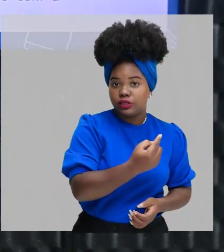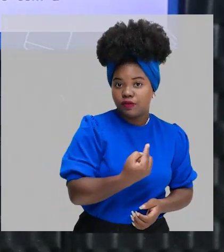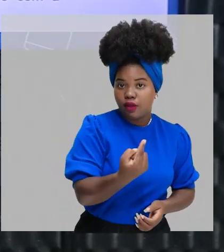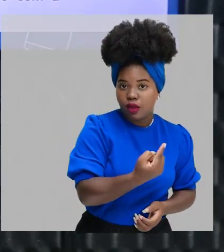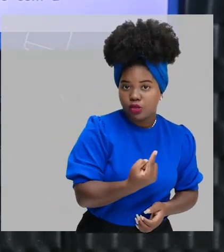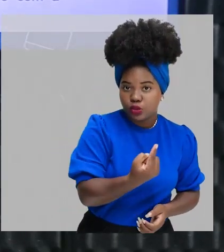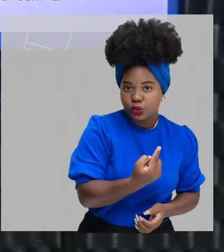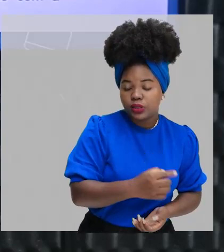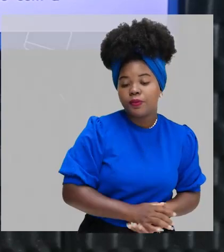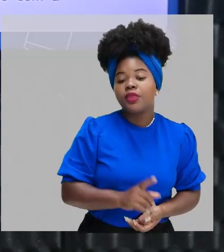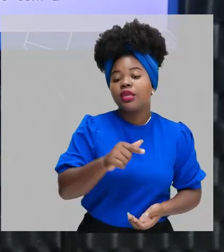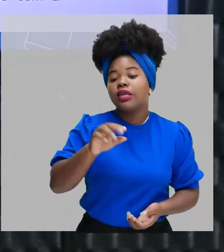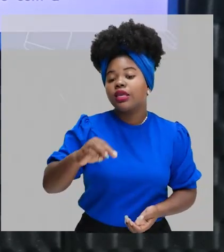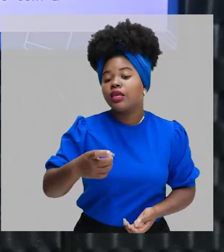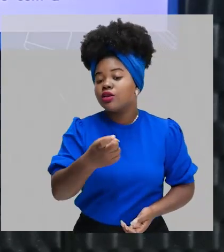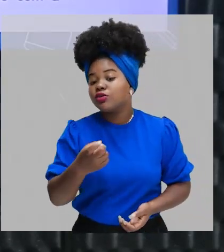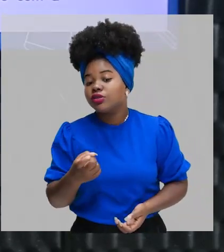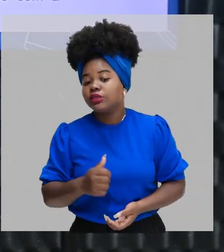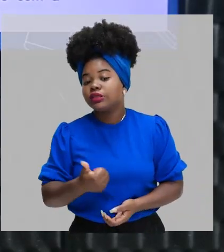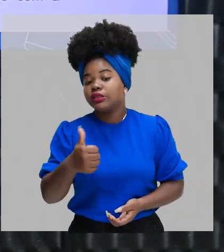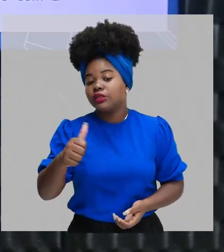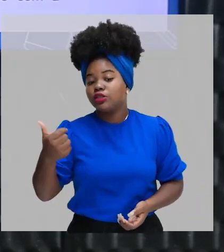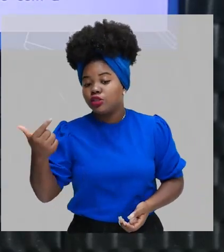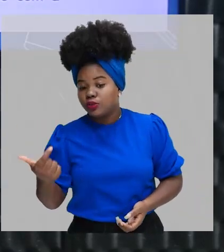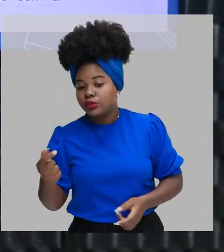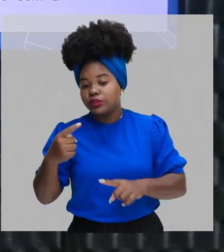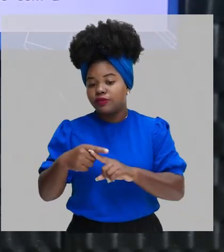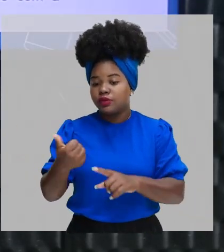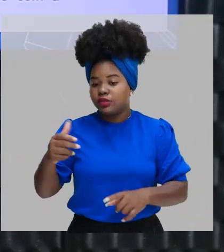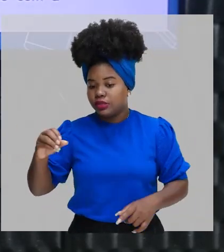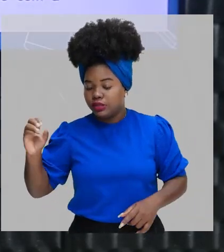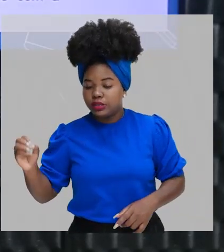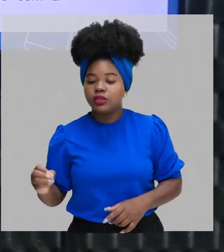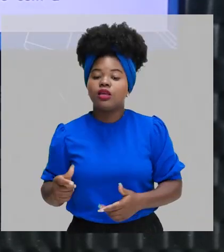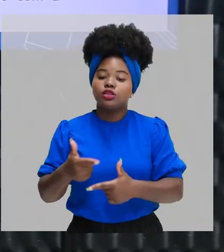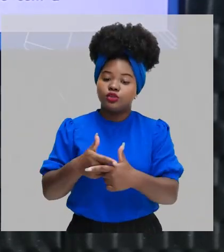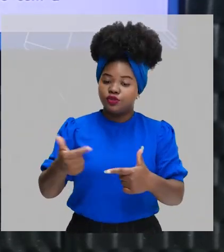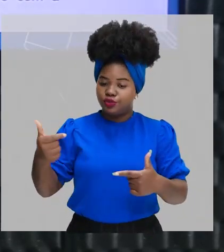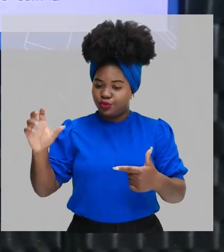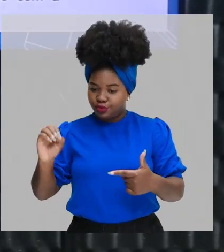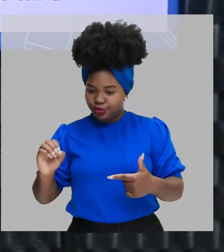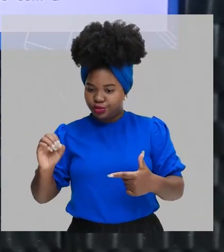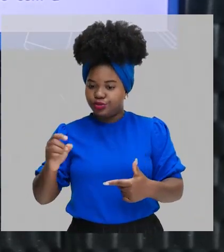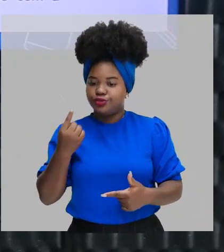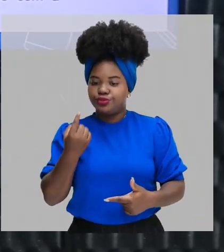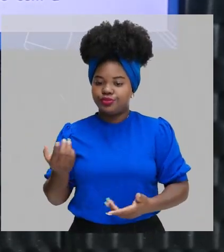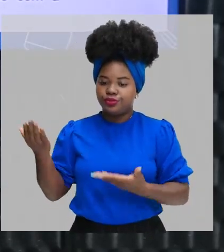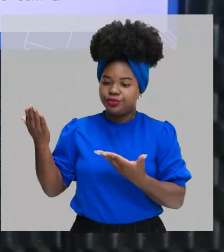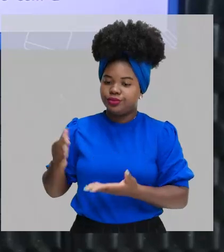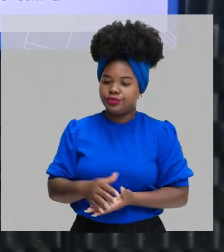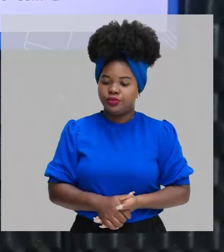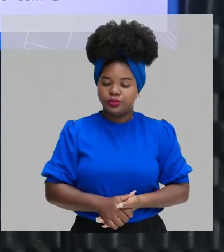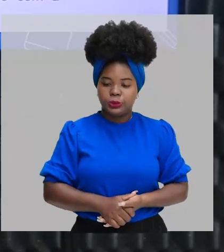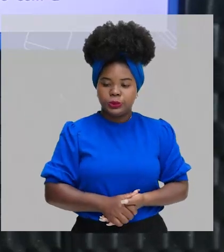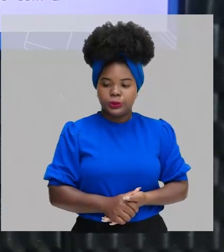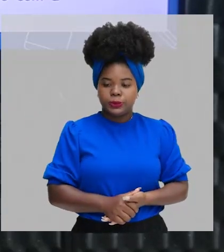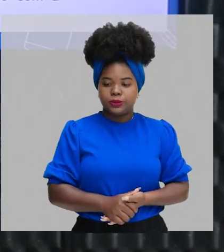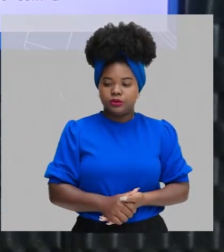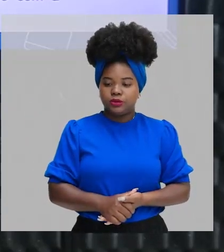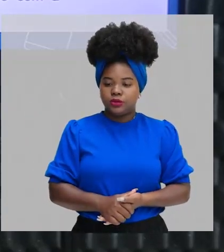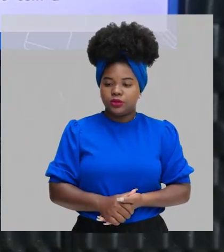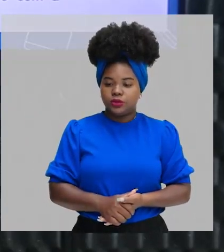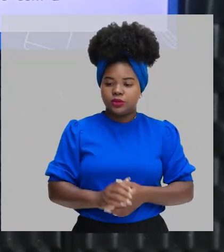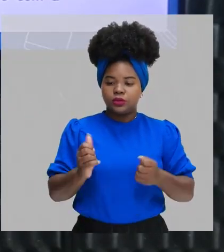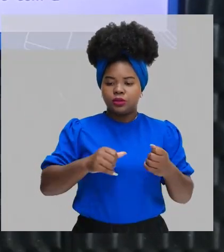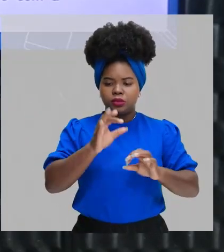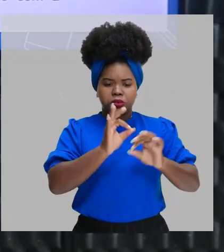Ó? 112 vezes 100 dividido por 20. Ok, turminha? Aqui eu posso